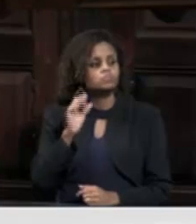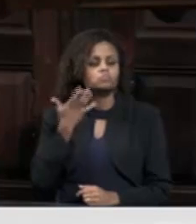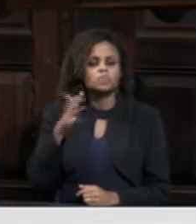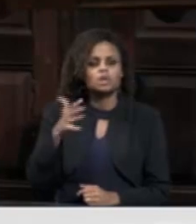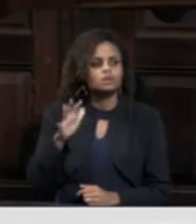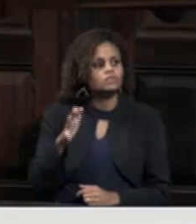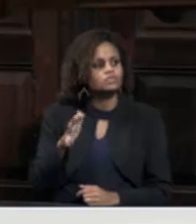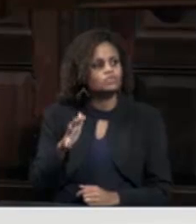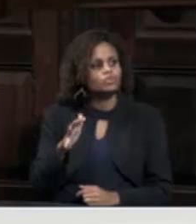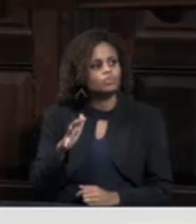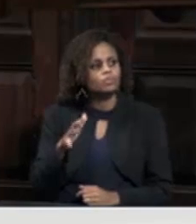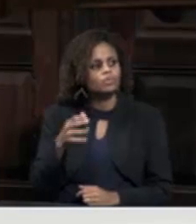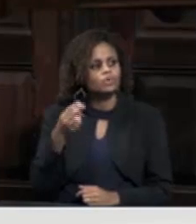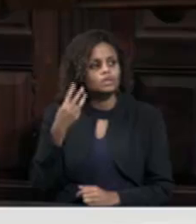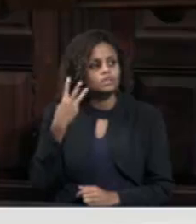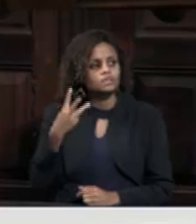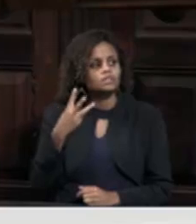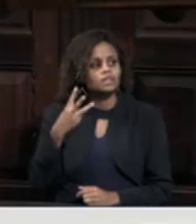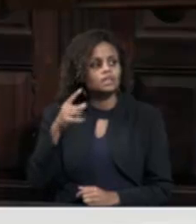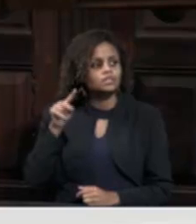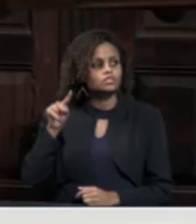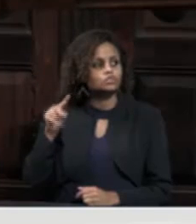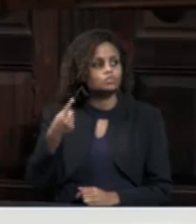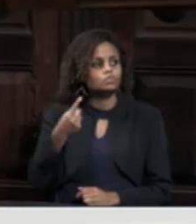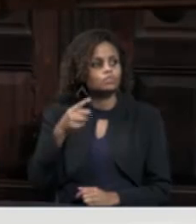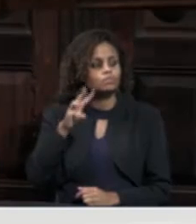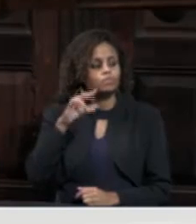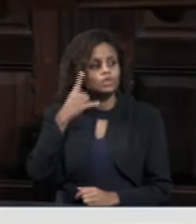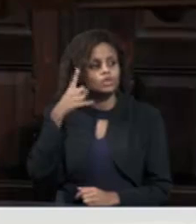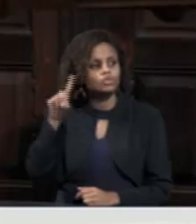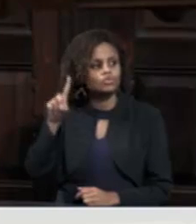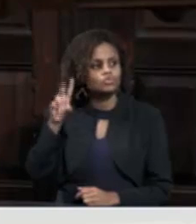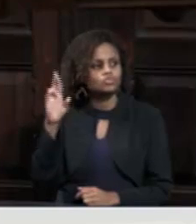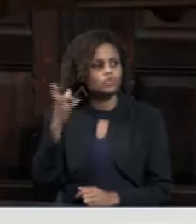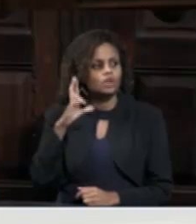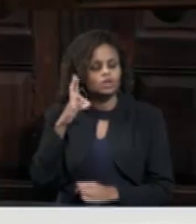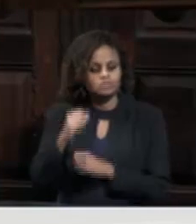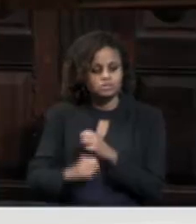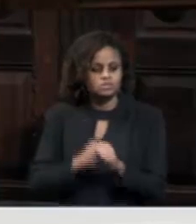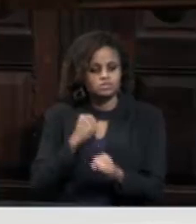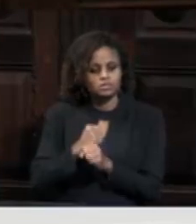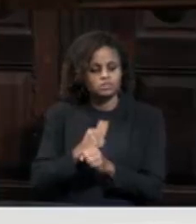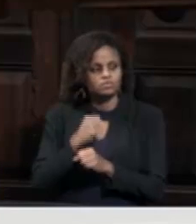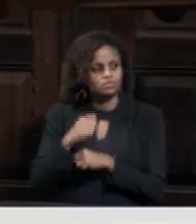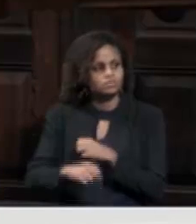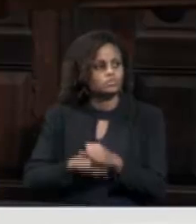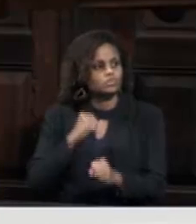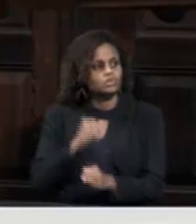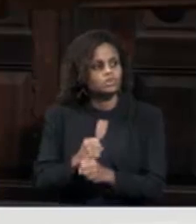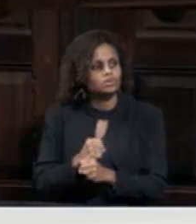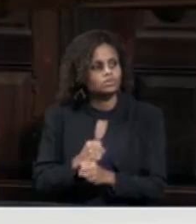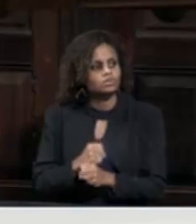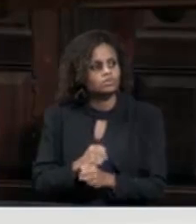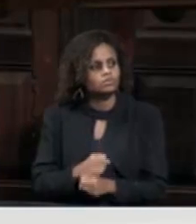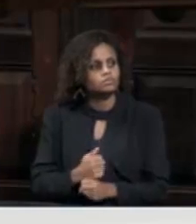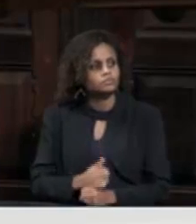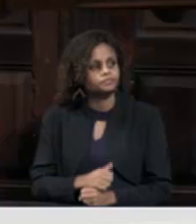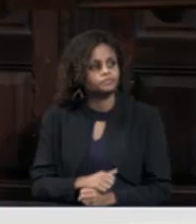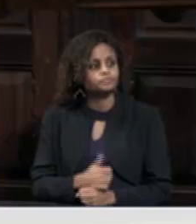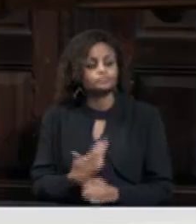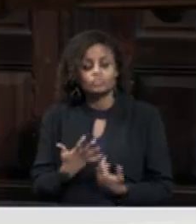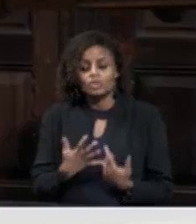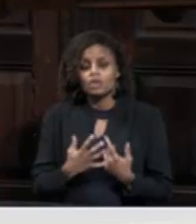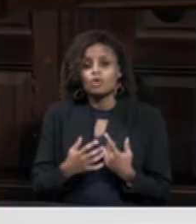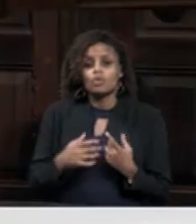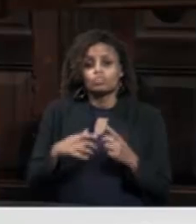aproximadamente 3 bilhões de reais por ano. Pretendo, no segundo